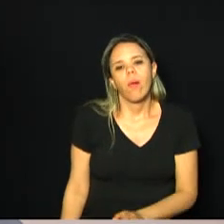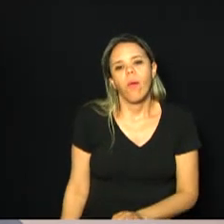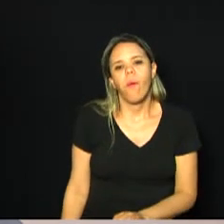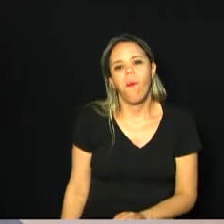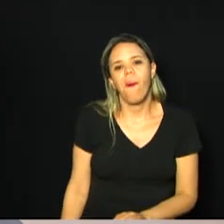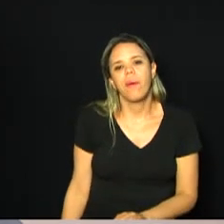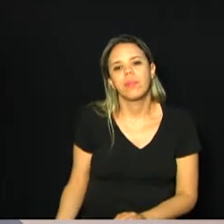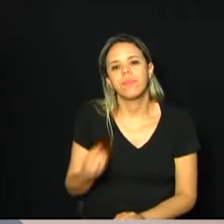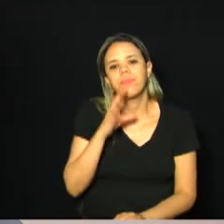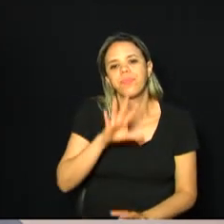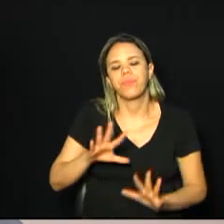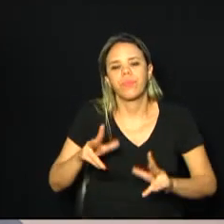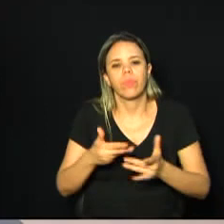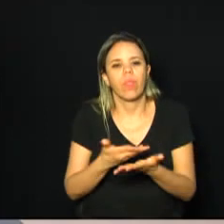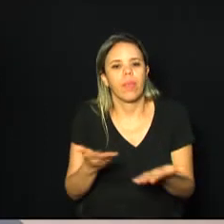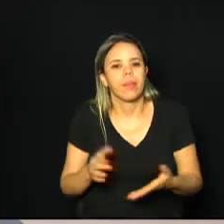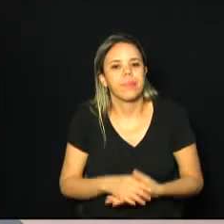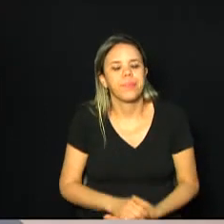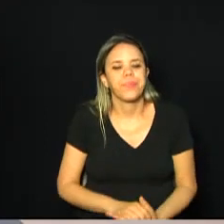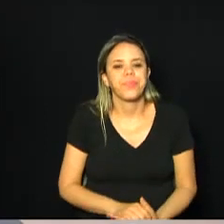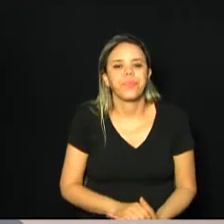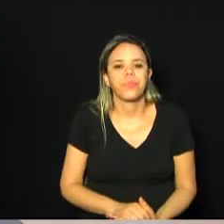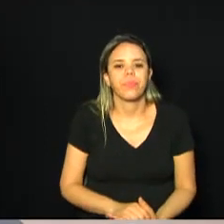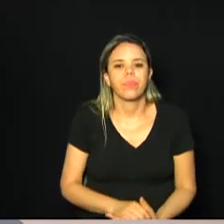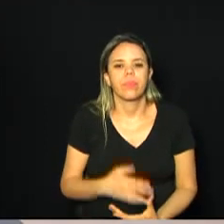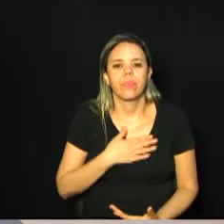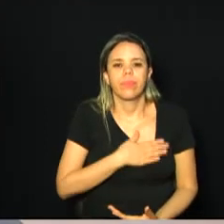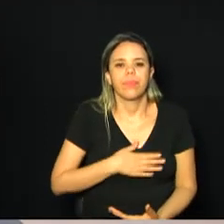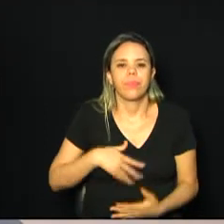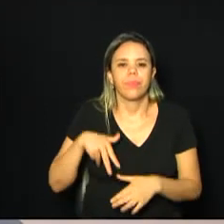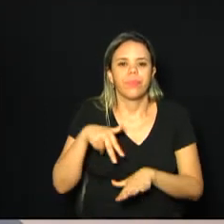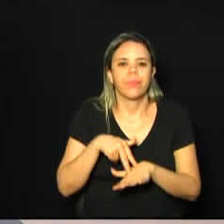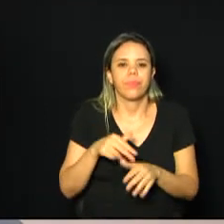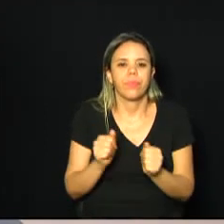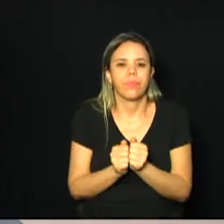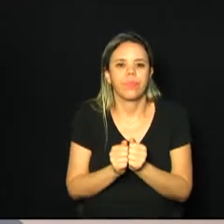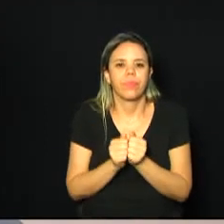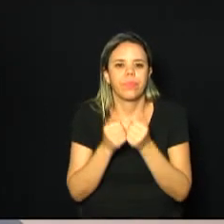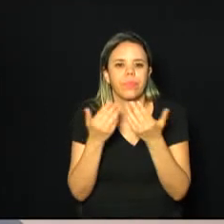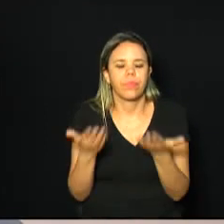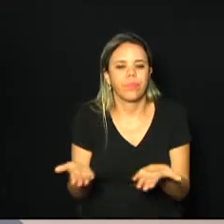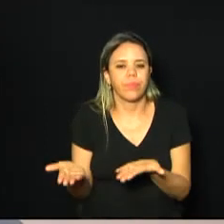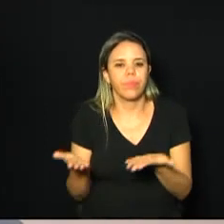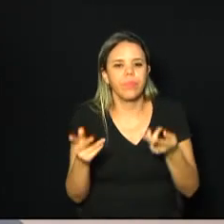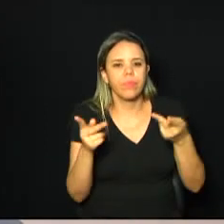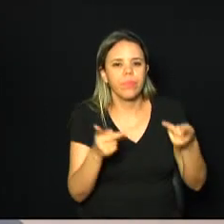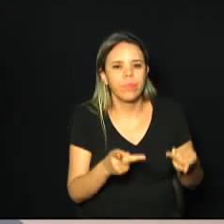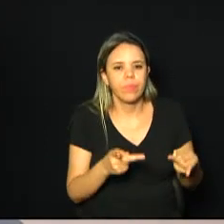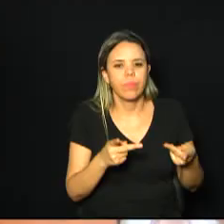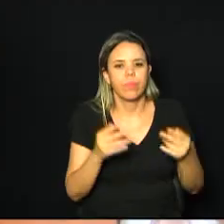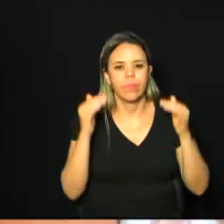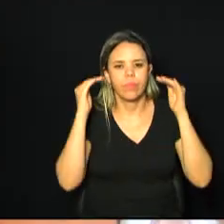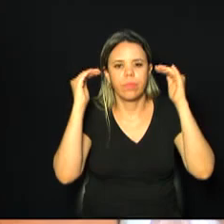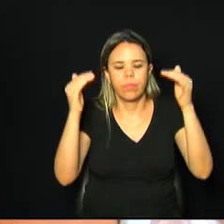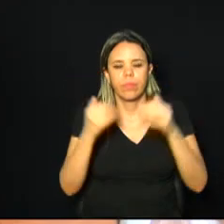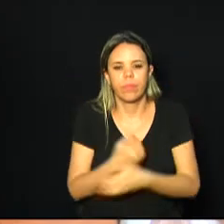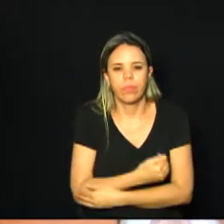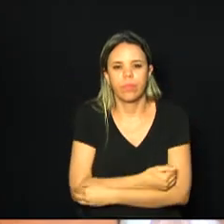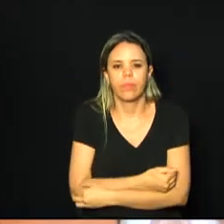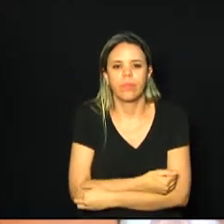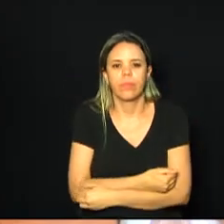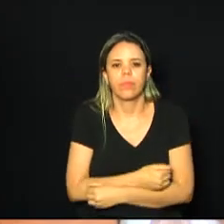Boa tarde a todos. É um prazer muito grande estar aqui com vocês, receber esse convite com muita honra.